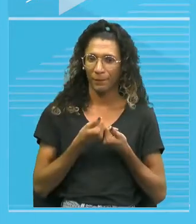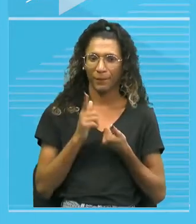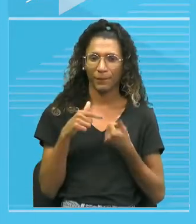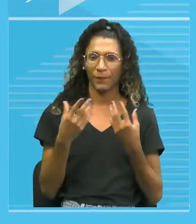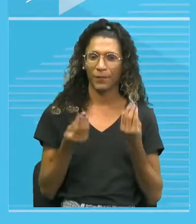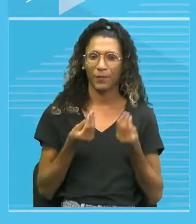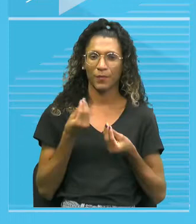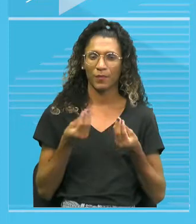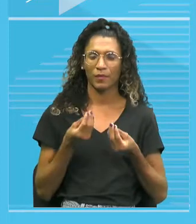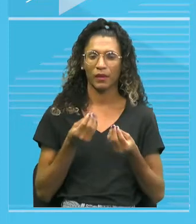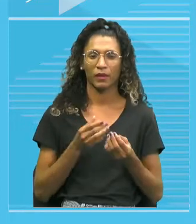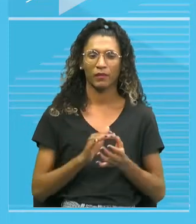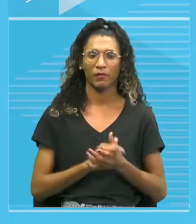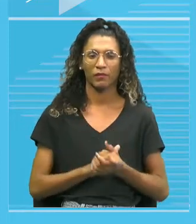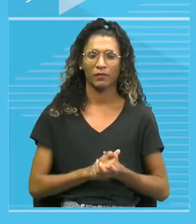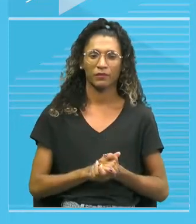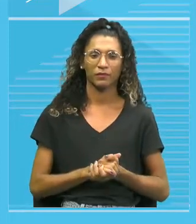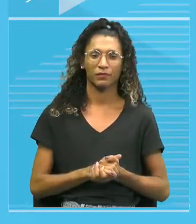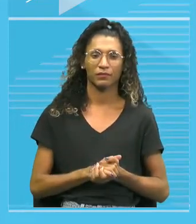louco.